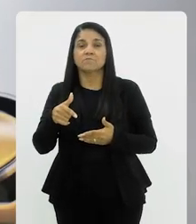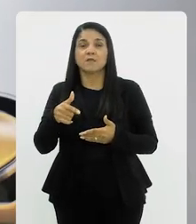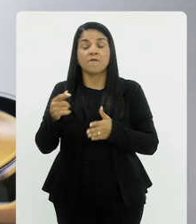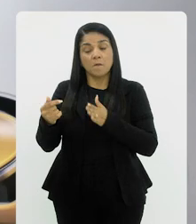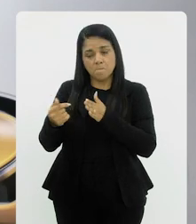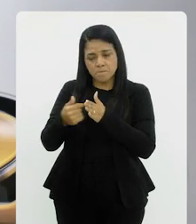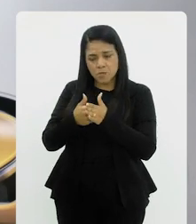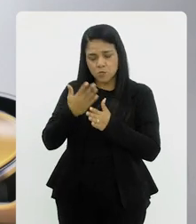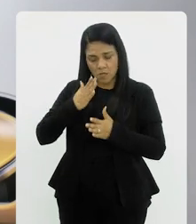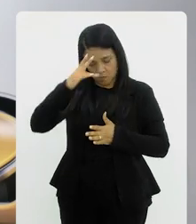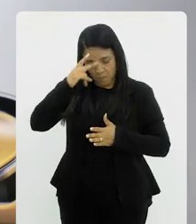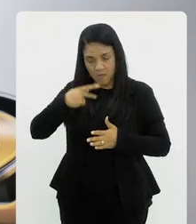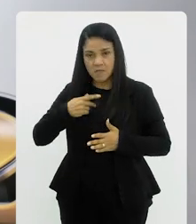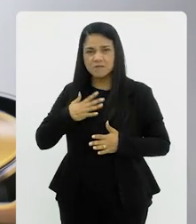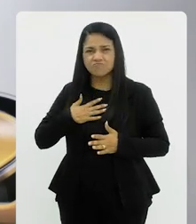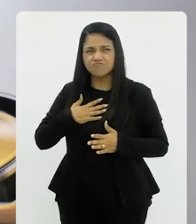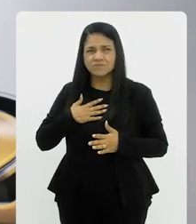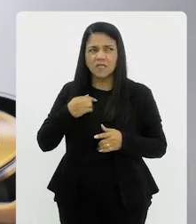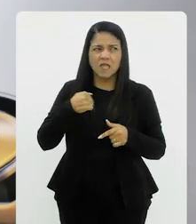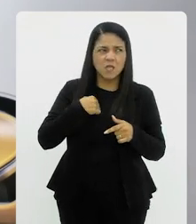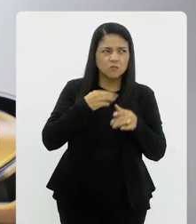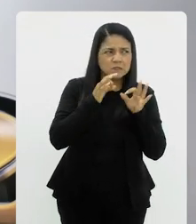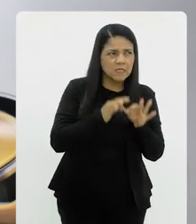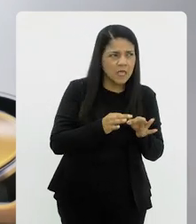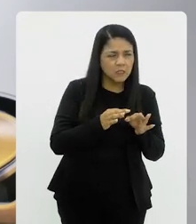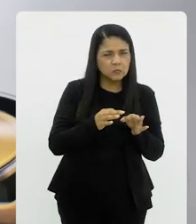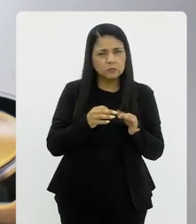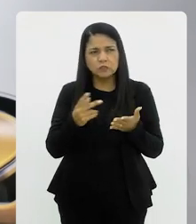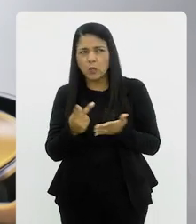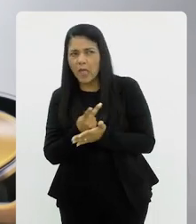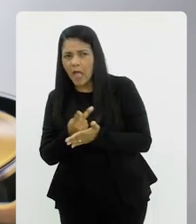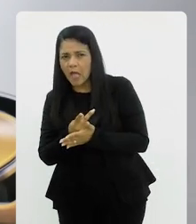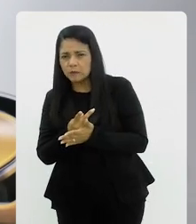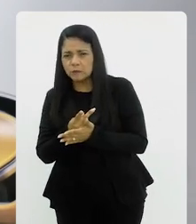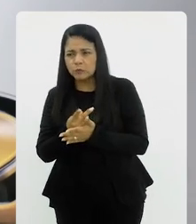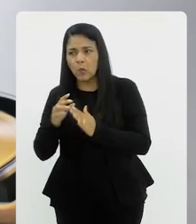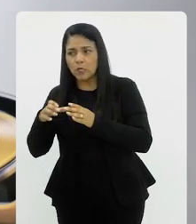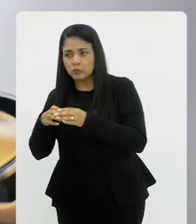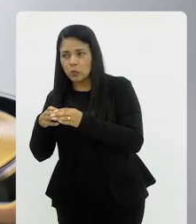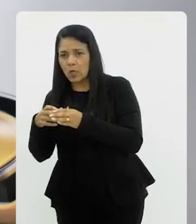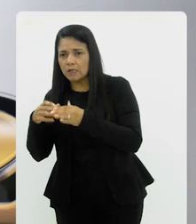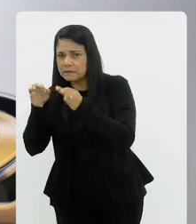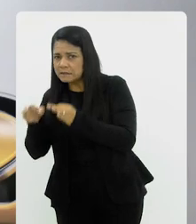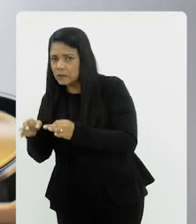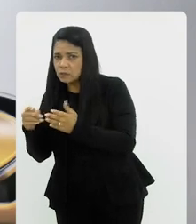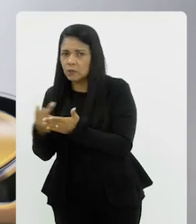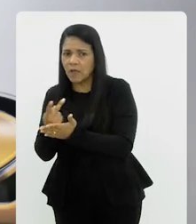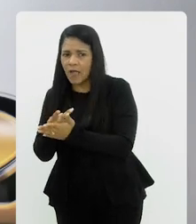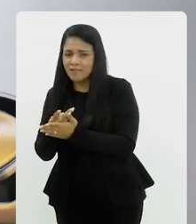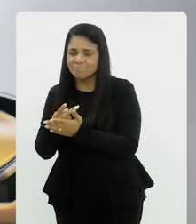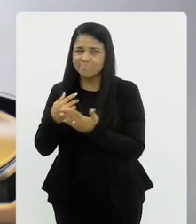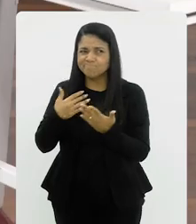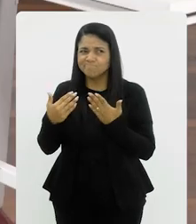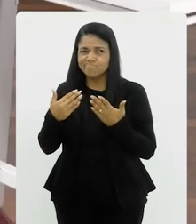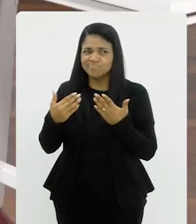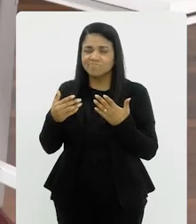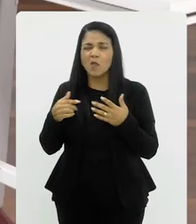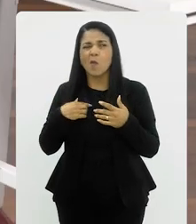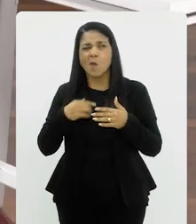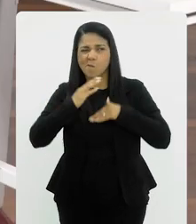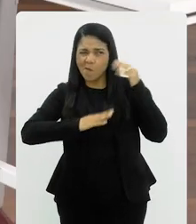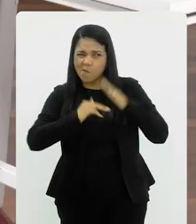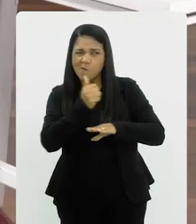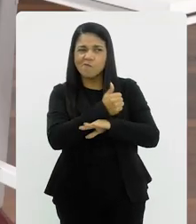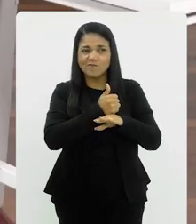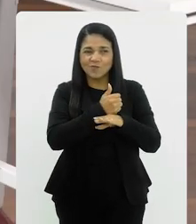vem o questionamento, o que deu errado? Será que fui eu que deu errado? Foi a escola que deu errado? Então sempre fica essa coisa é uma profissão muito louca,